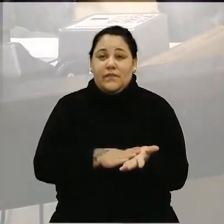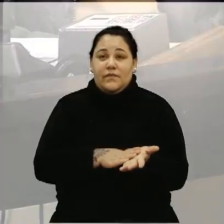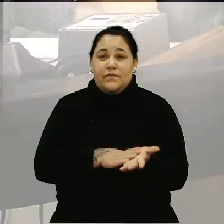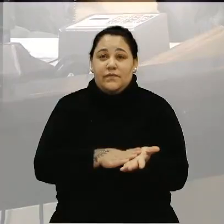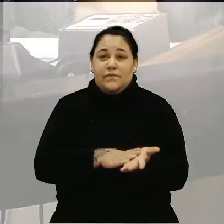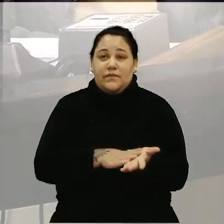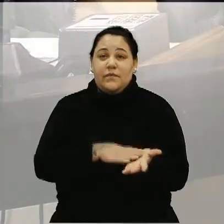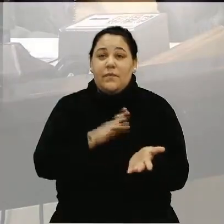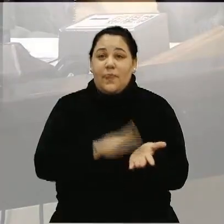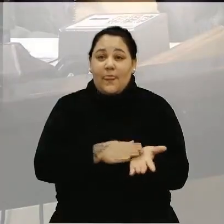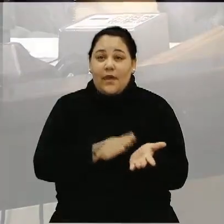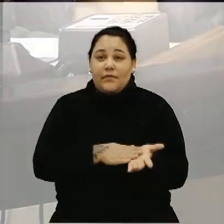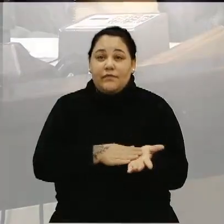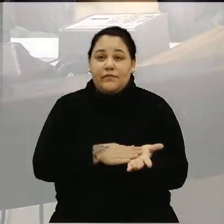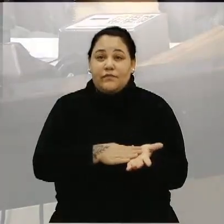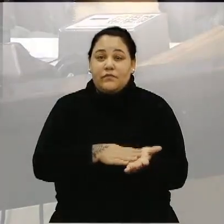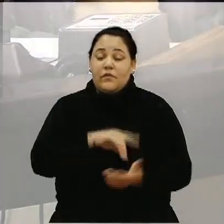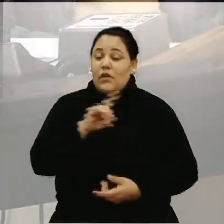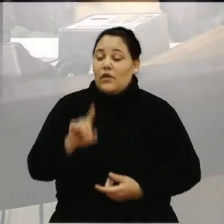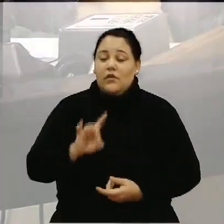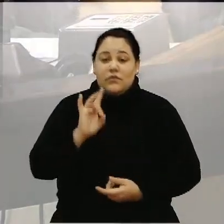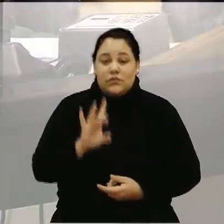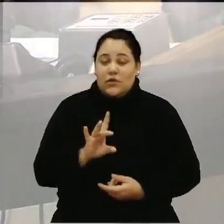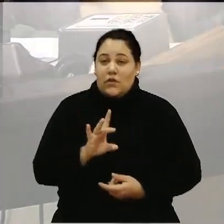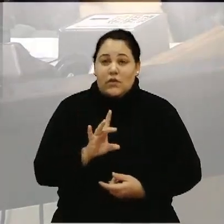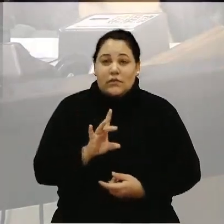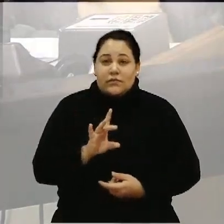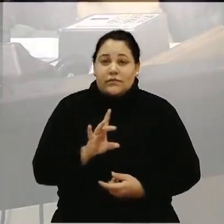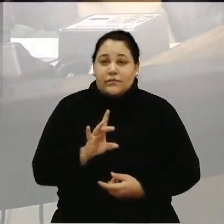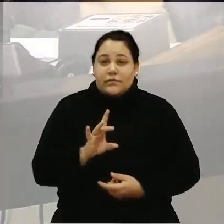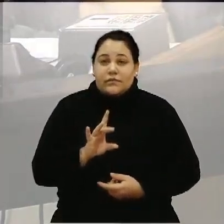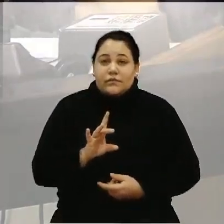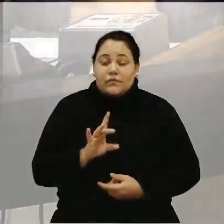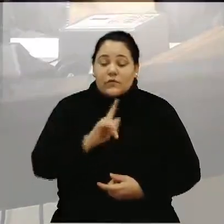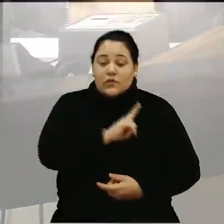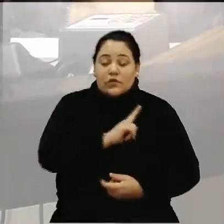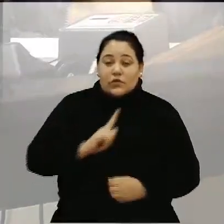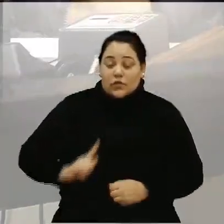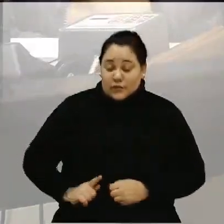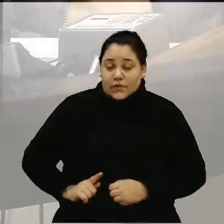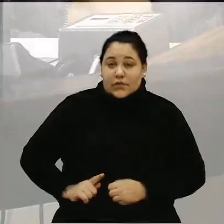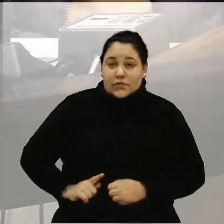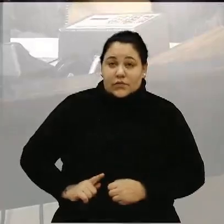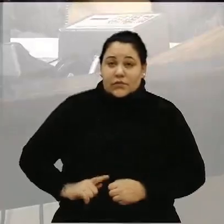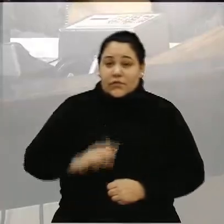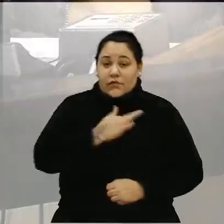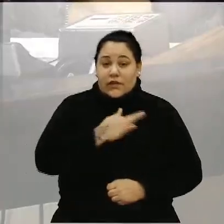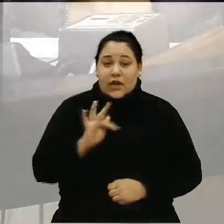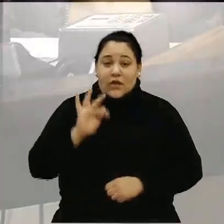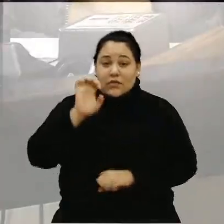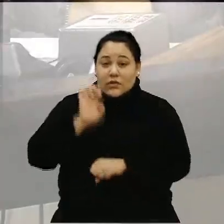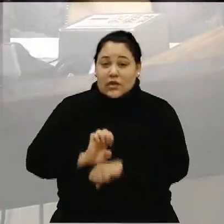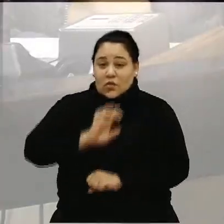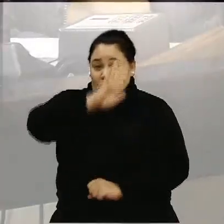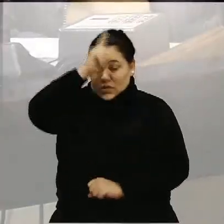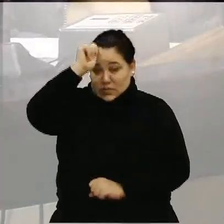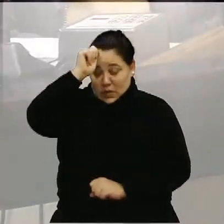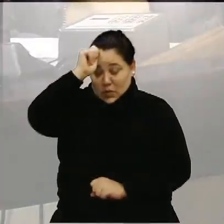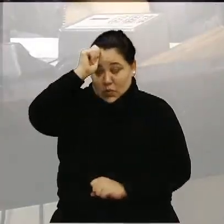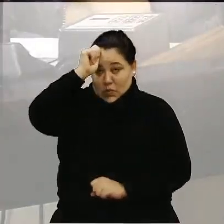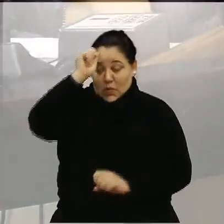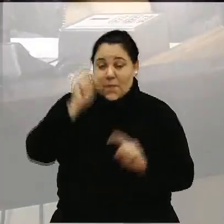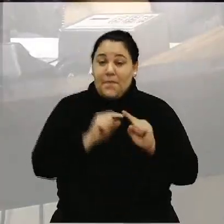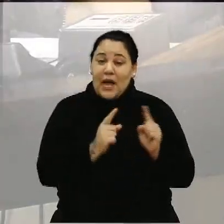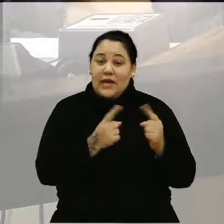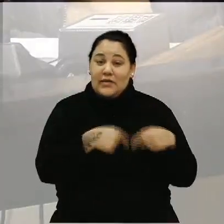Uma grande cobrança não apenas do governo federal, estadual e municipal, mas